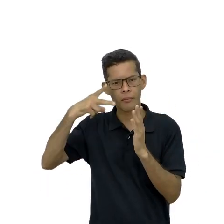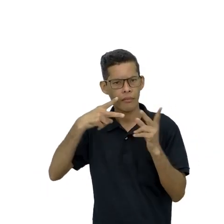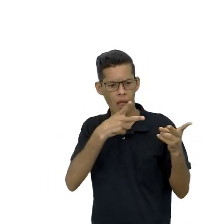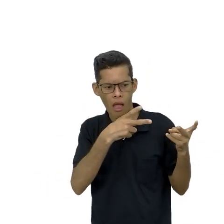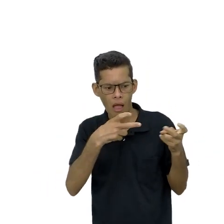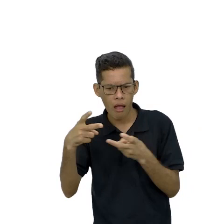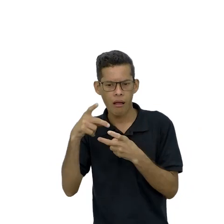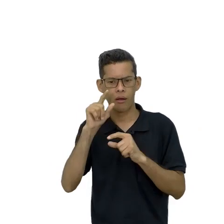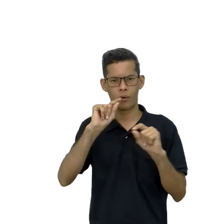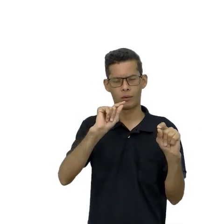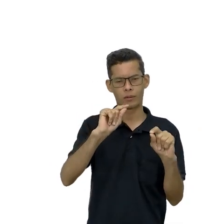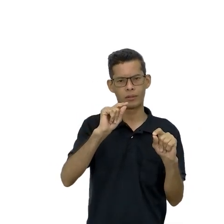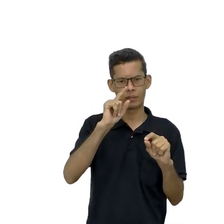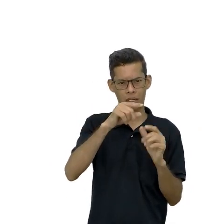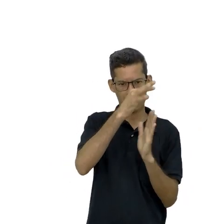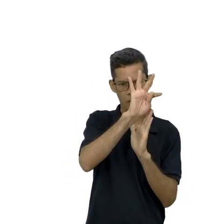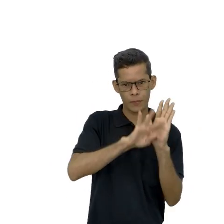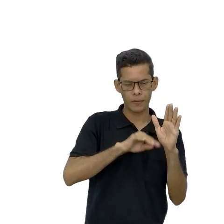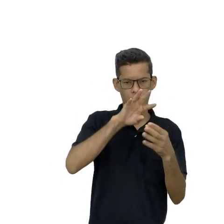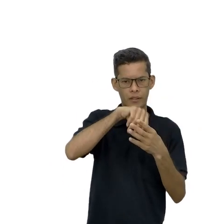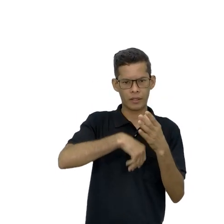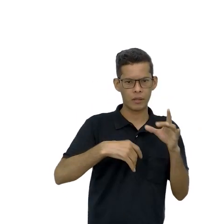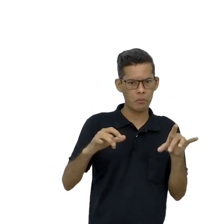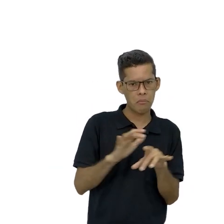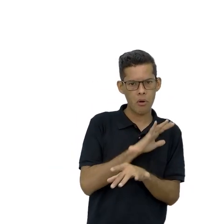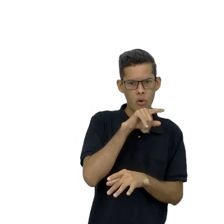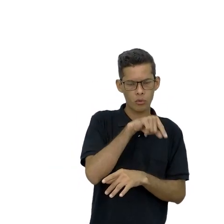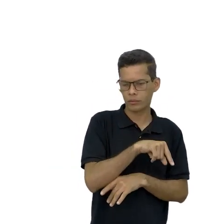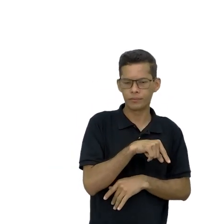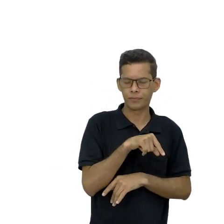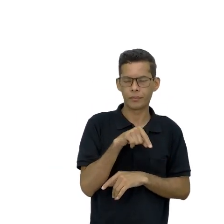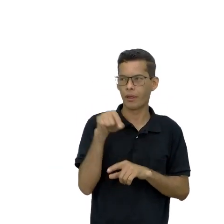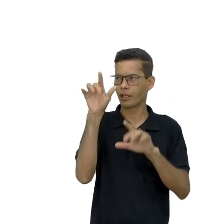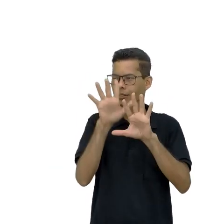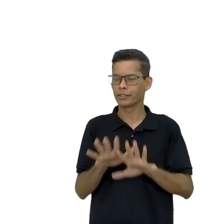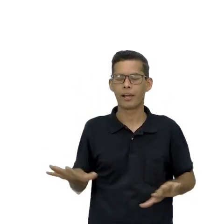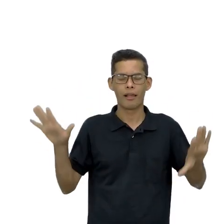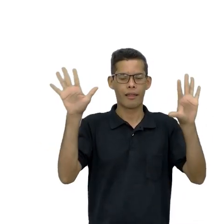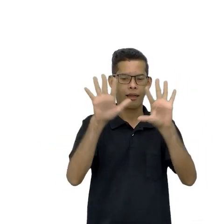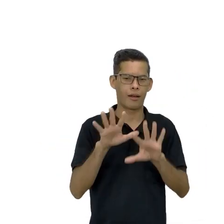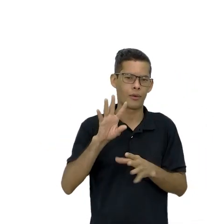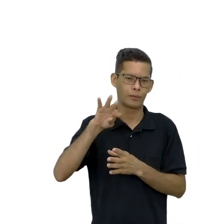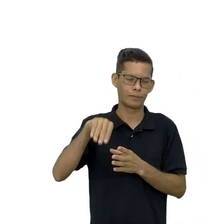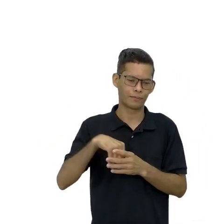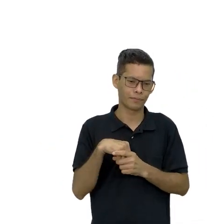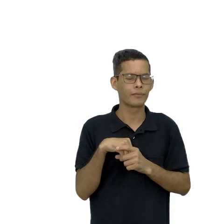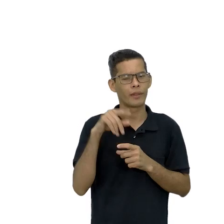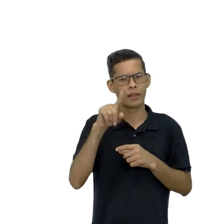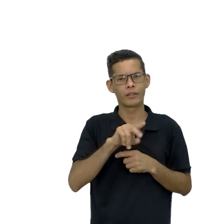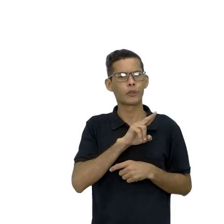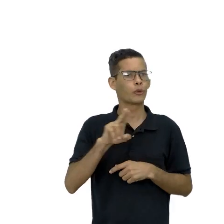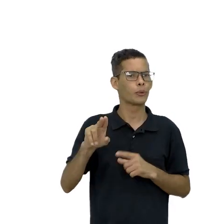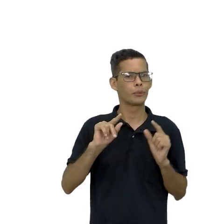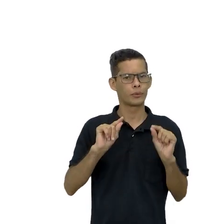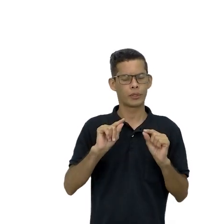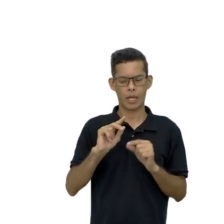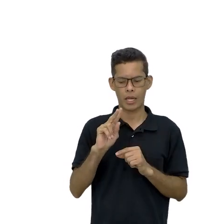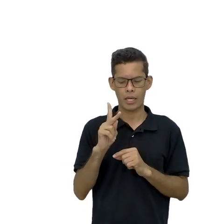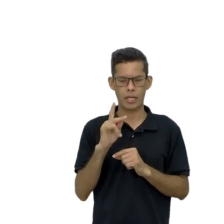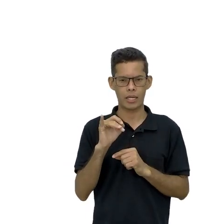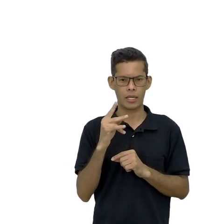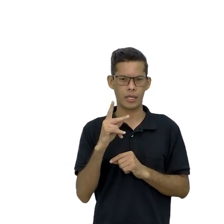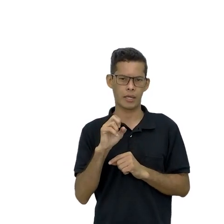do texto em si, mas sim de todos os elementos que estão em torno do texto, de todos esses elementos que nós chamamos também de